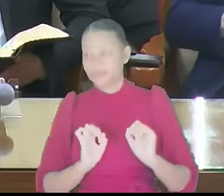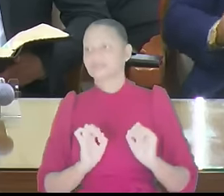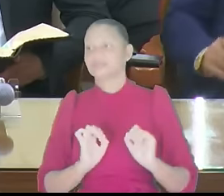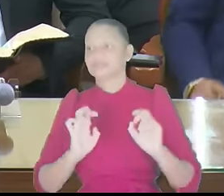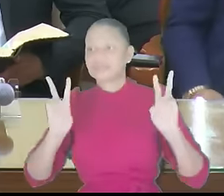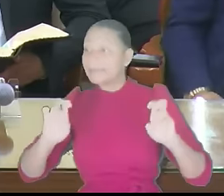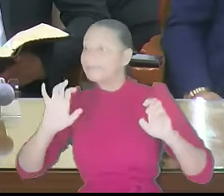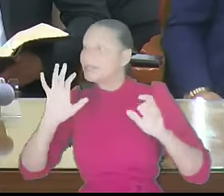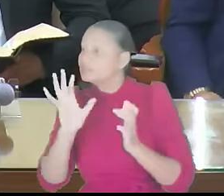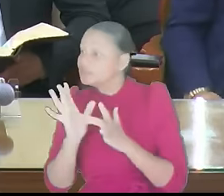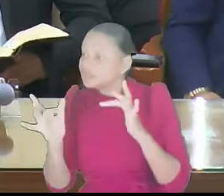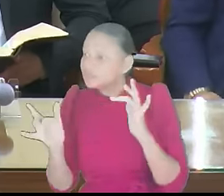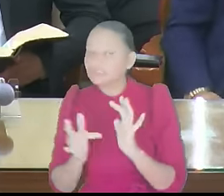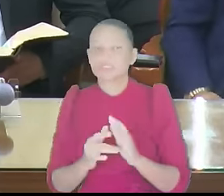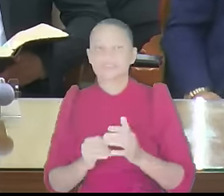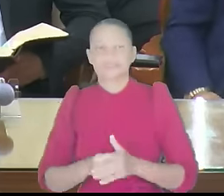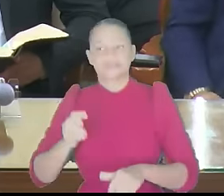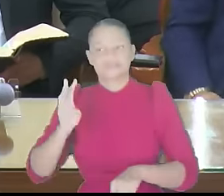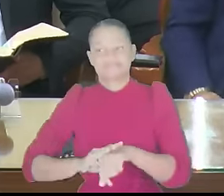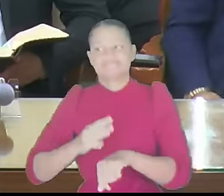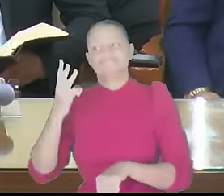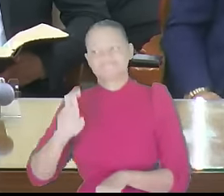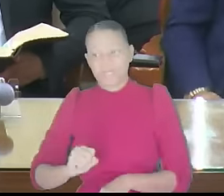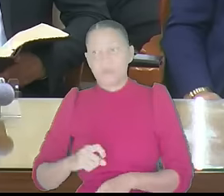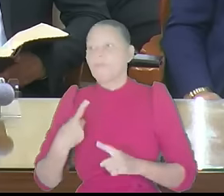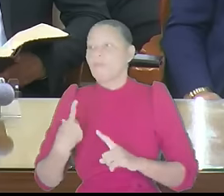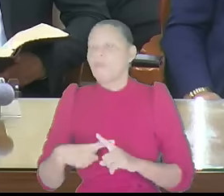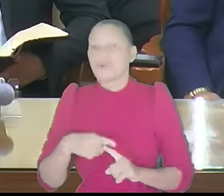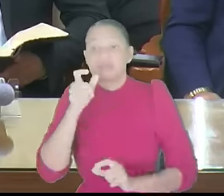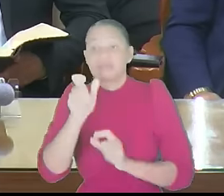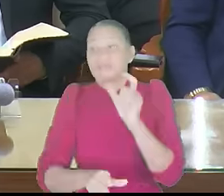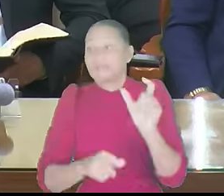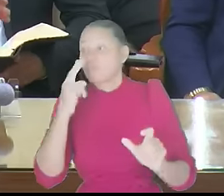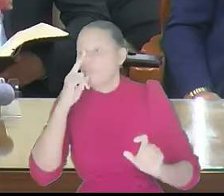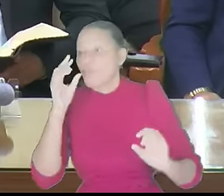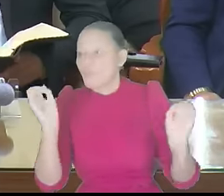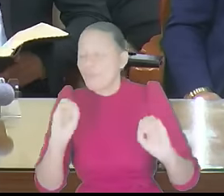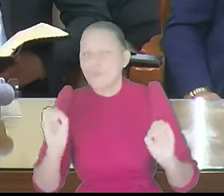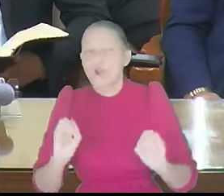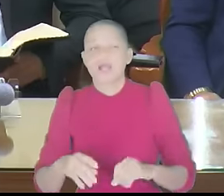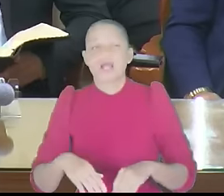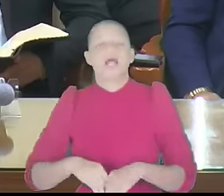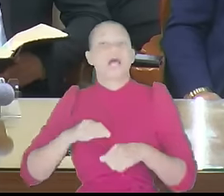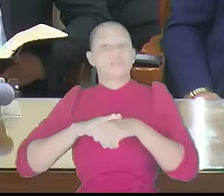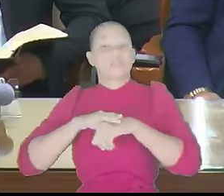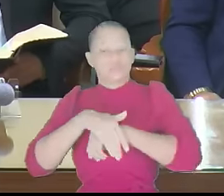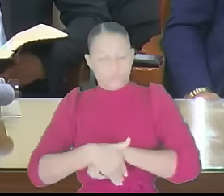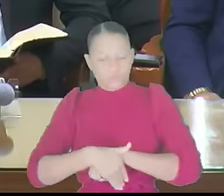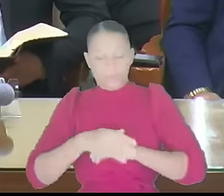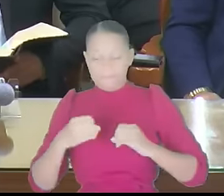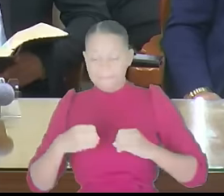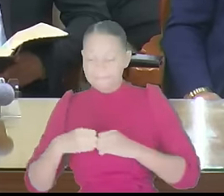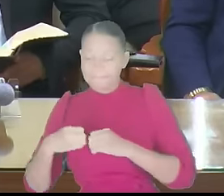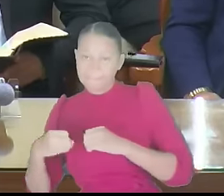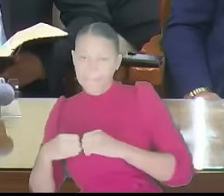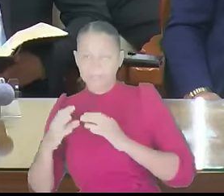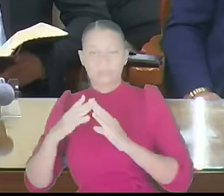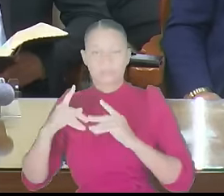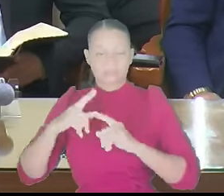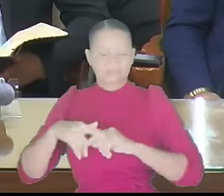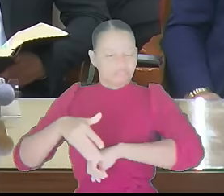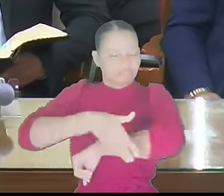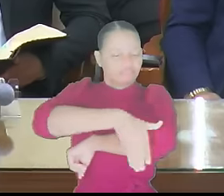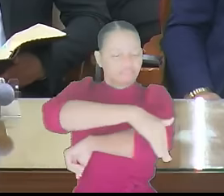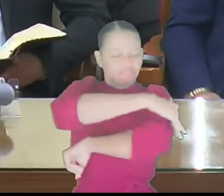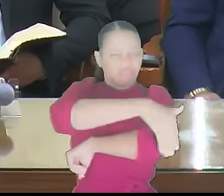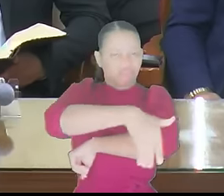Glória a Deus. 3 vezes. Quando foi à noite, foi uma cruzada ao lado de uma grande igreja, numa esquina, num